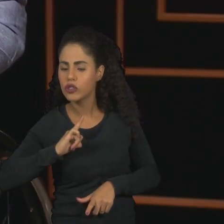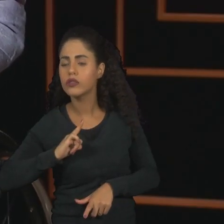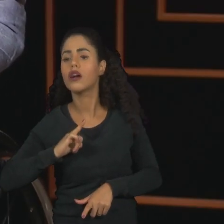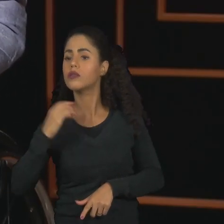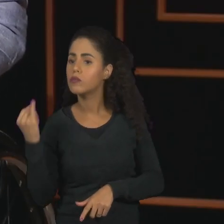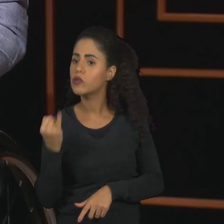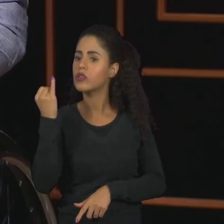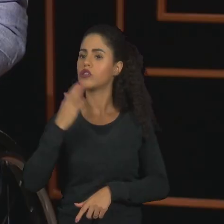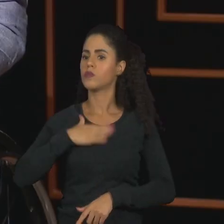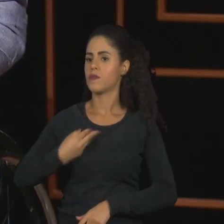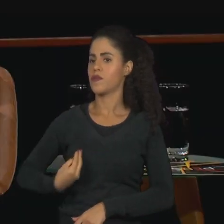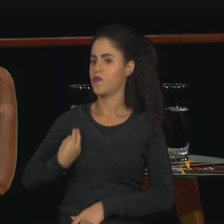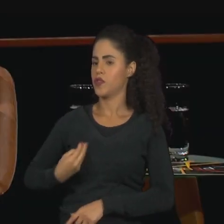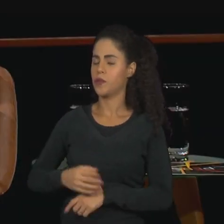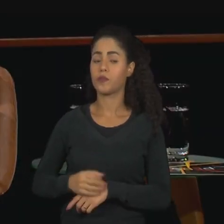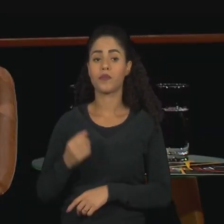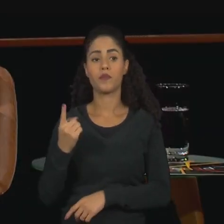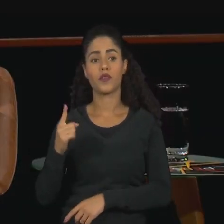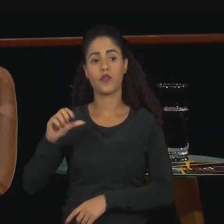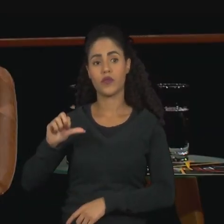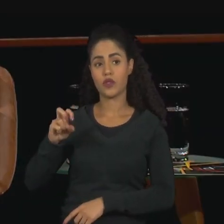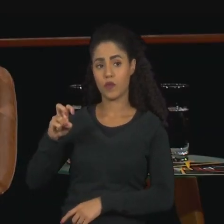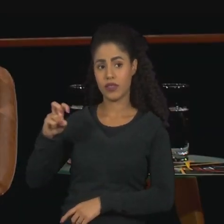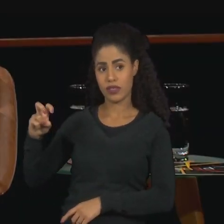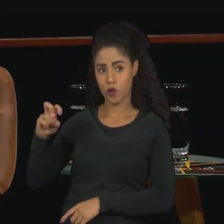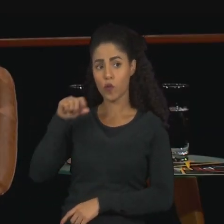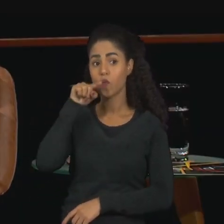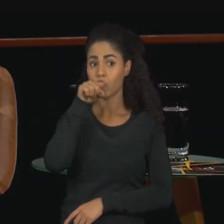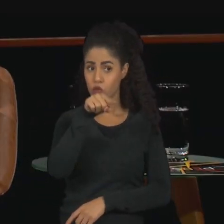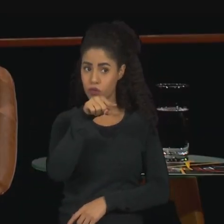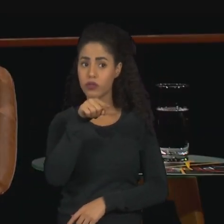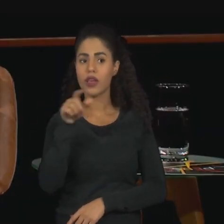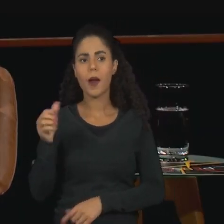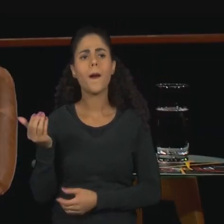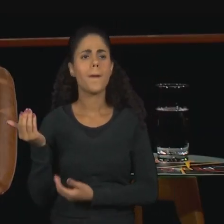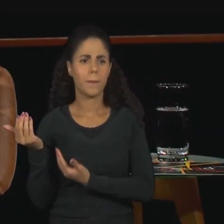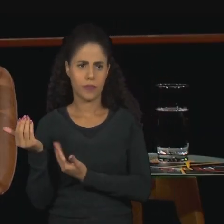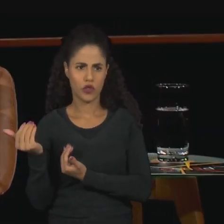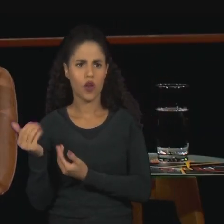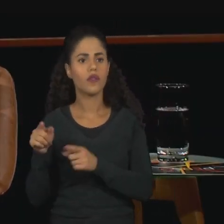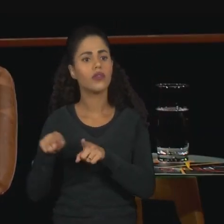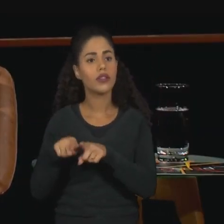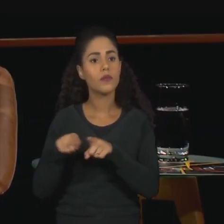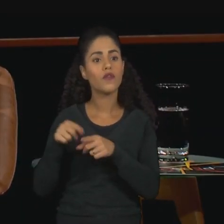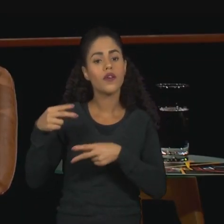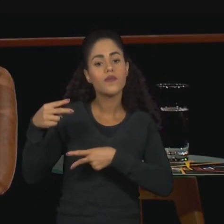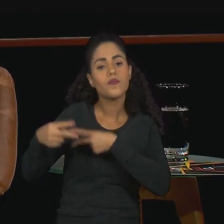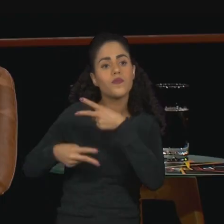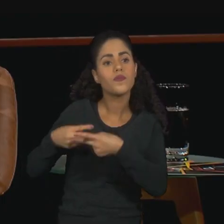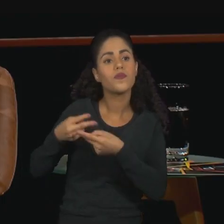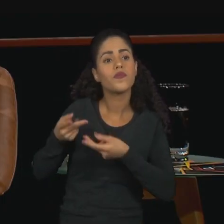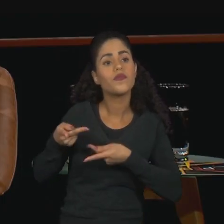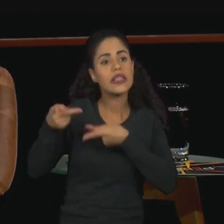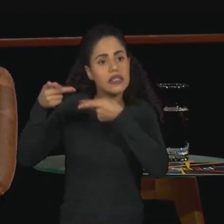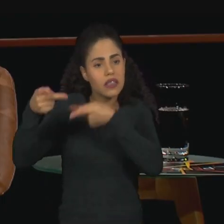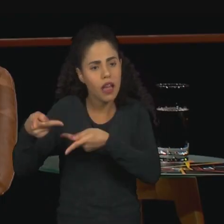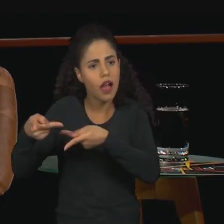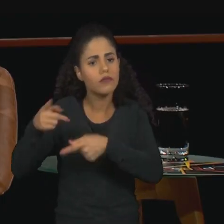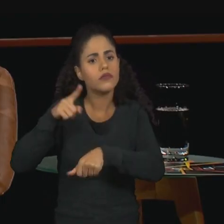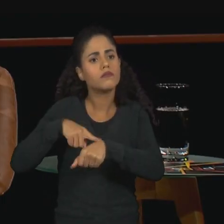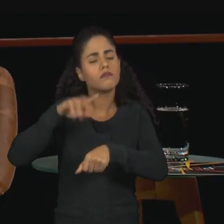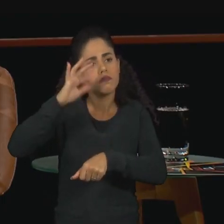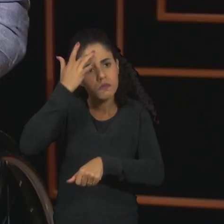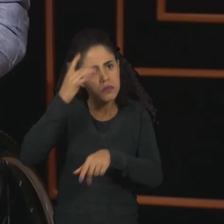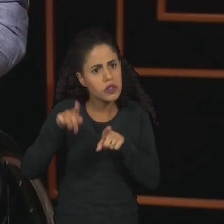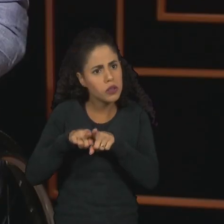muito intensa. Agora, em 1955, você ainda era um garoto, você foi ver a Bienal de São Paulo. E aí Isso. foi um momento marcante para